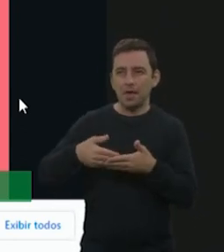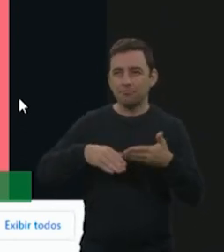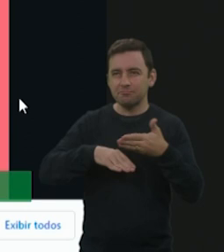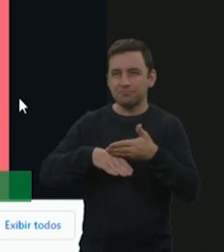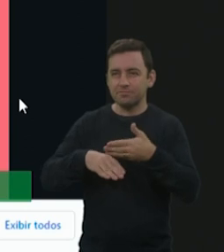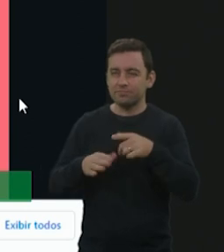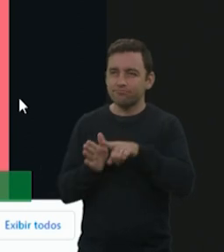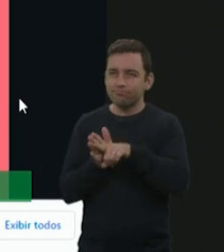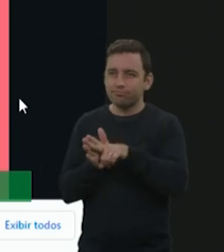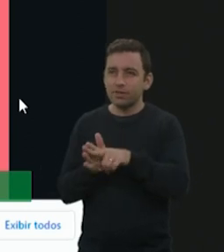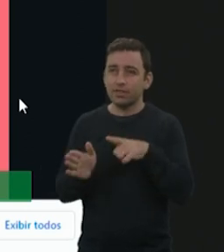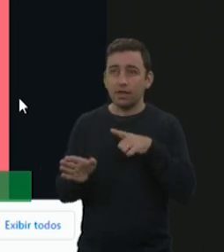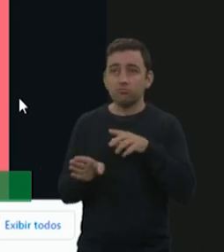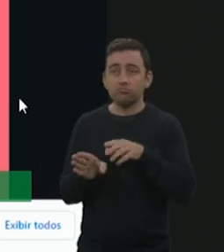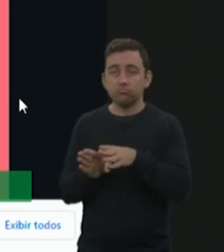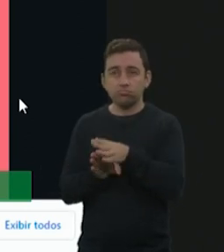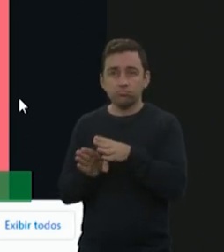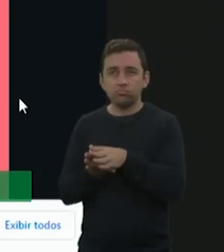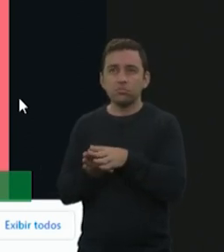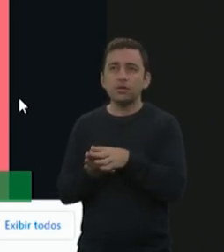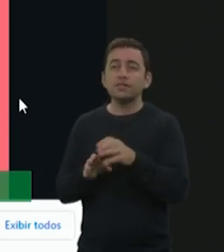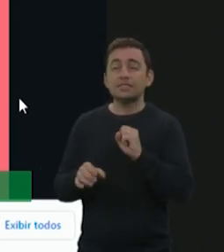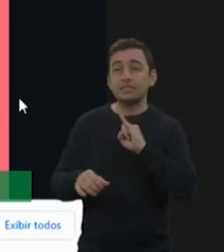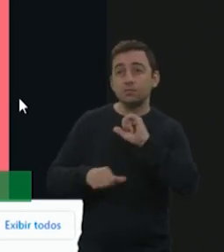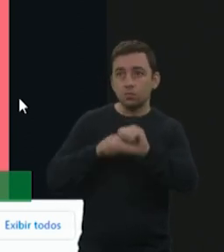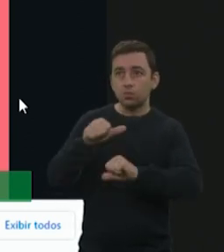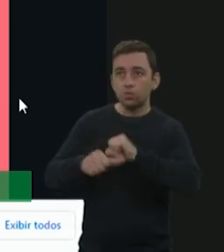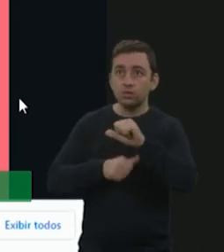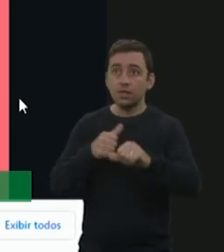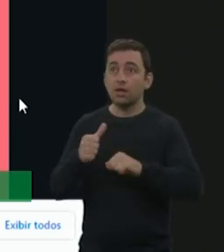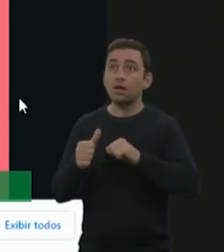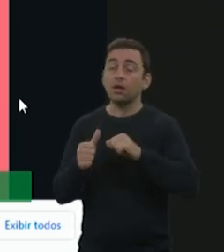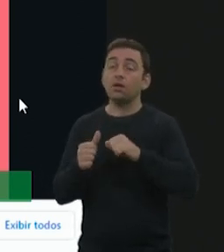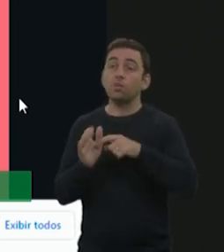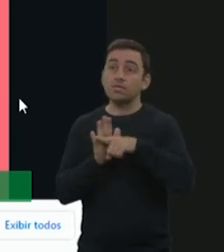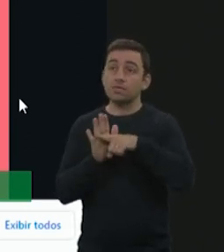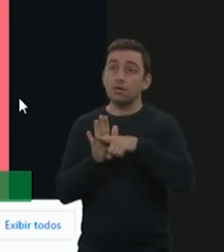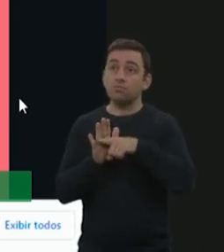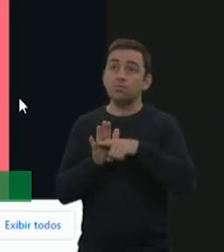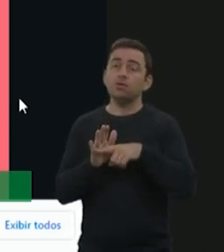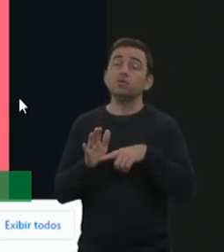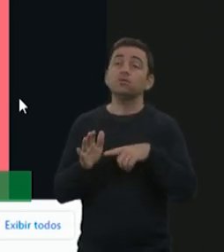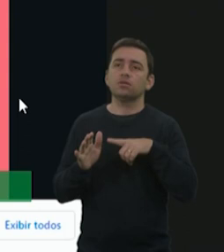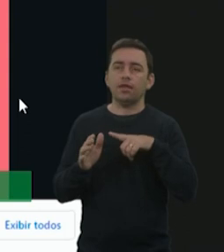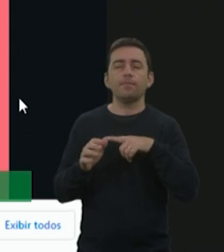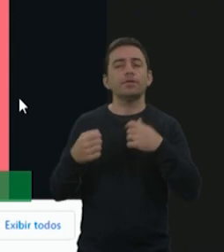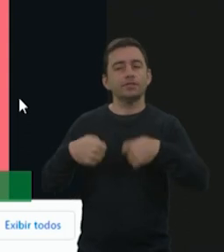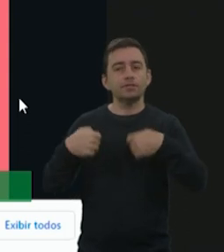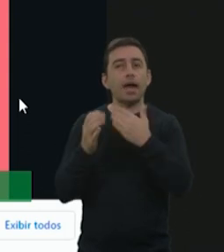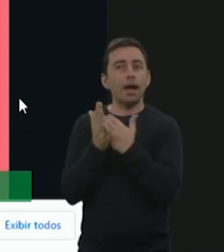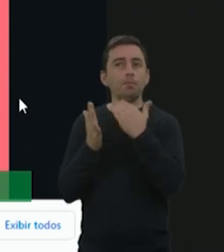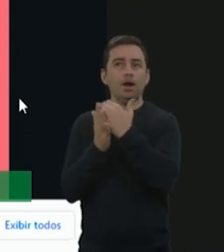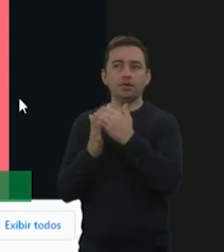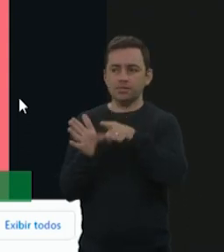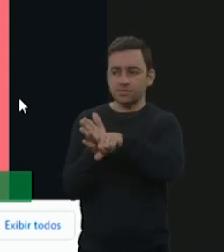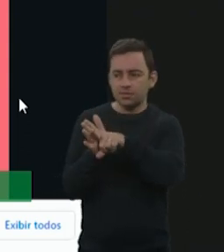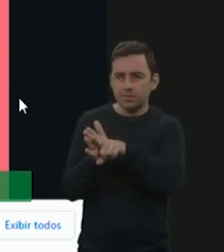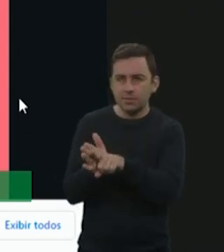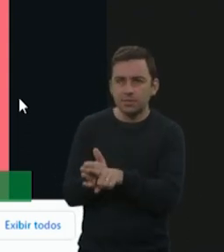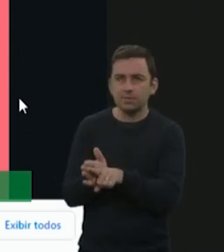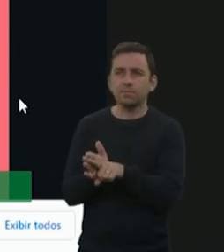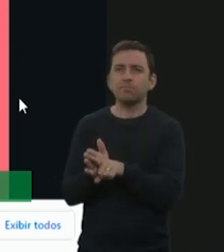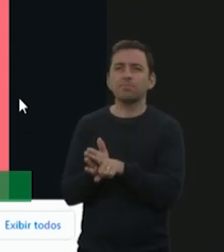tem uma orientação, se tem uma alteração no exame, ele vai fazer os outros exames diagnósticos, né, para ter a certeza diagnóstica e o